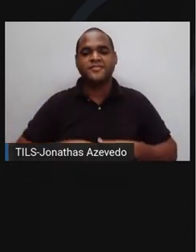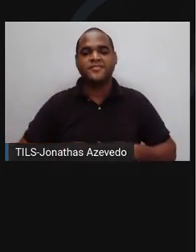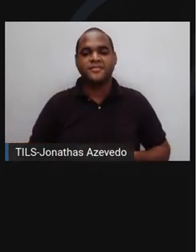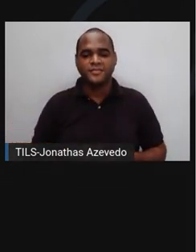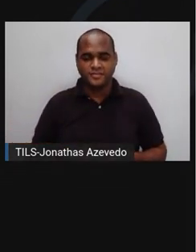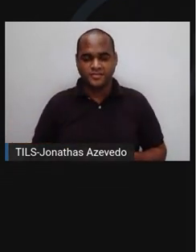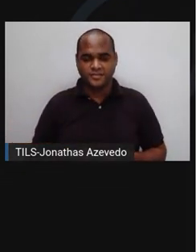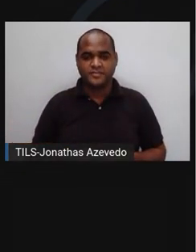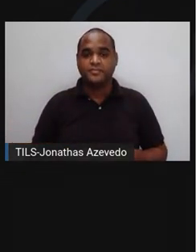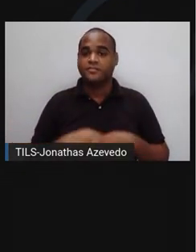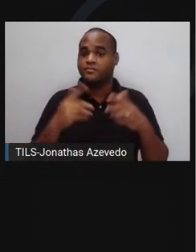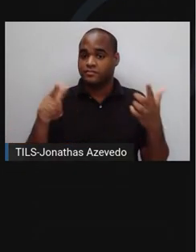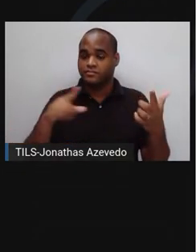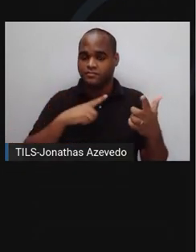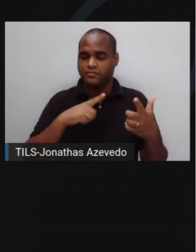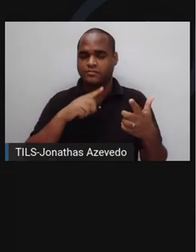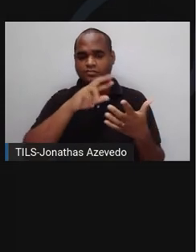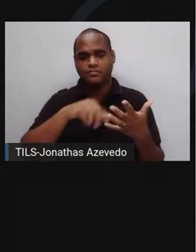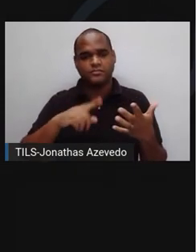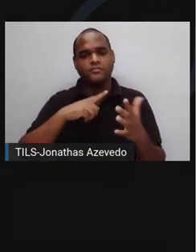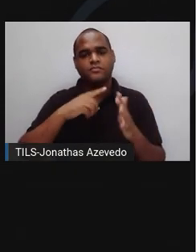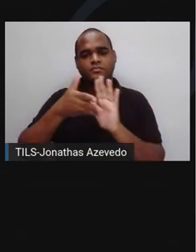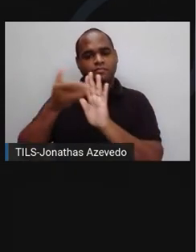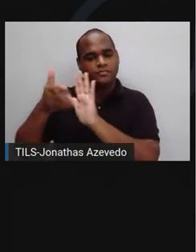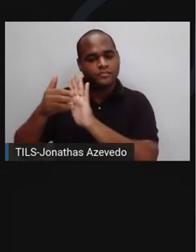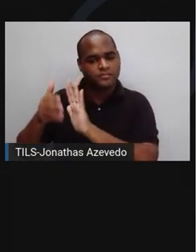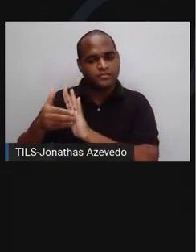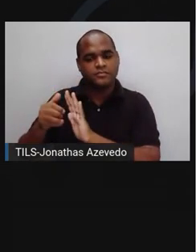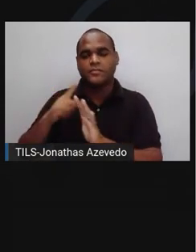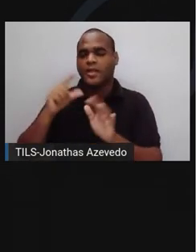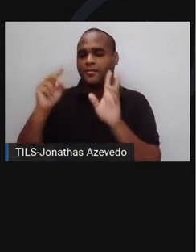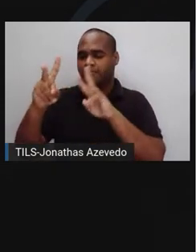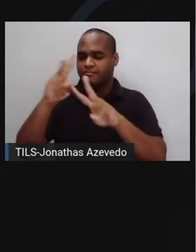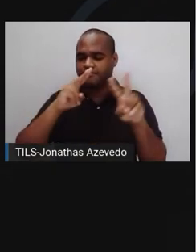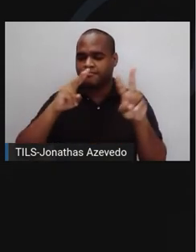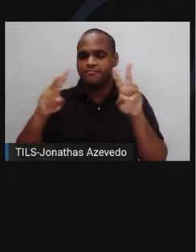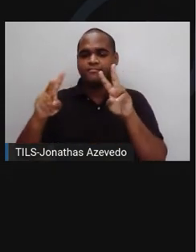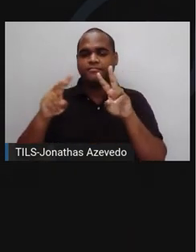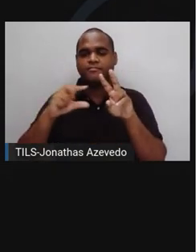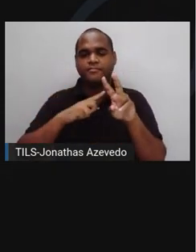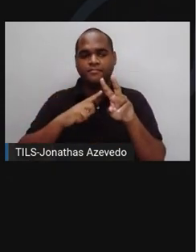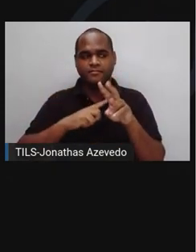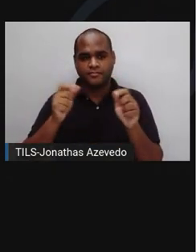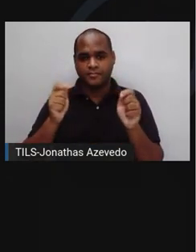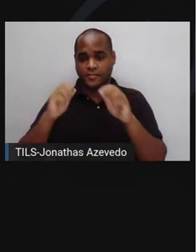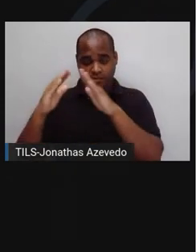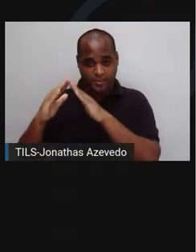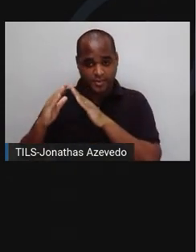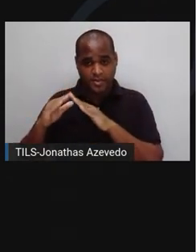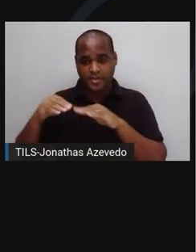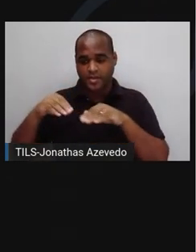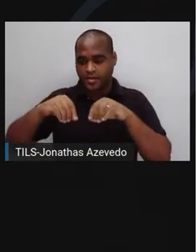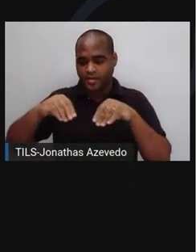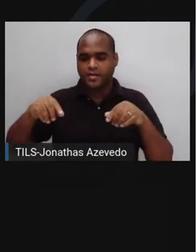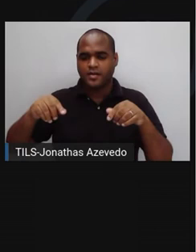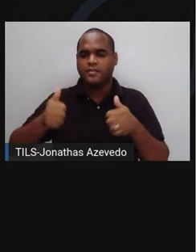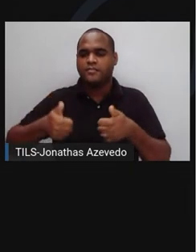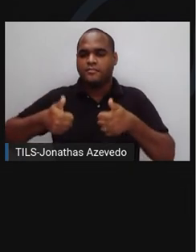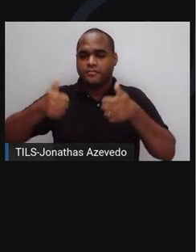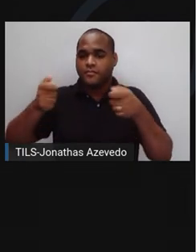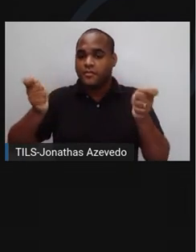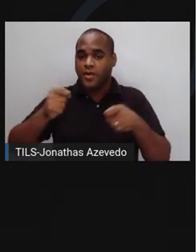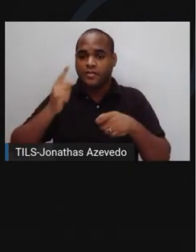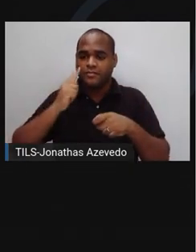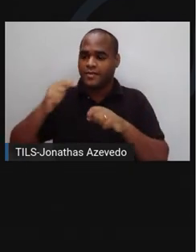e quando faz crescer vegetação e retira CO2 da atmosfera o mantém a qualidade do solo evitando que a erosão coloca em